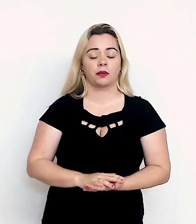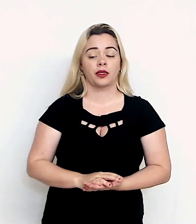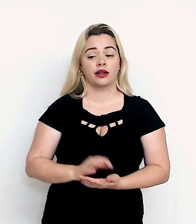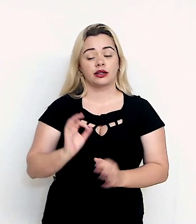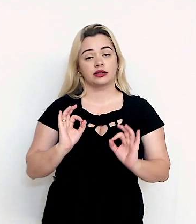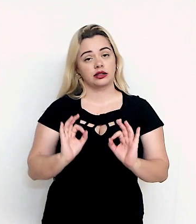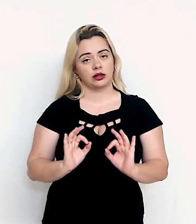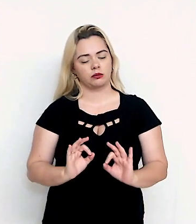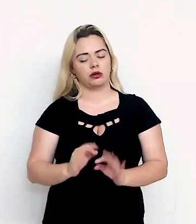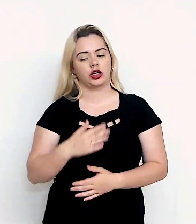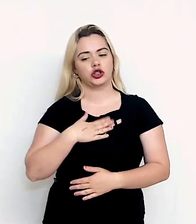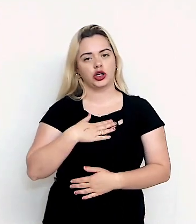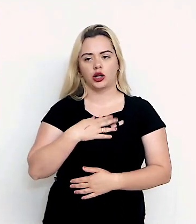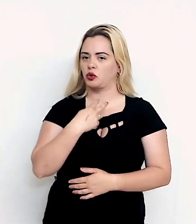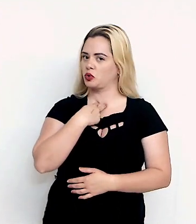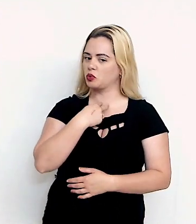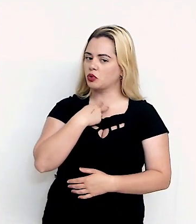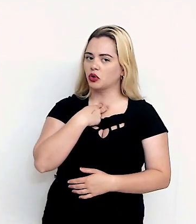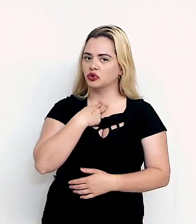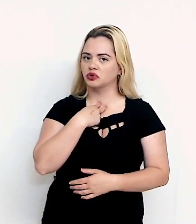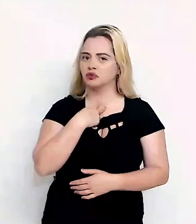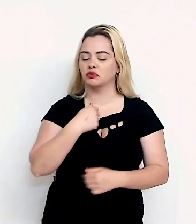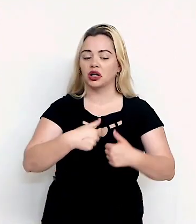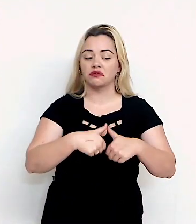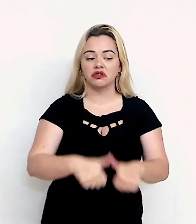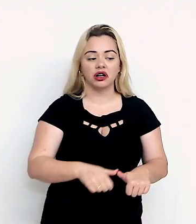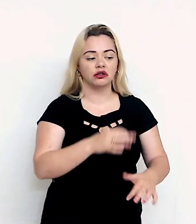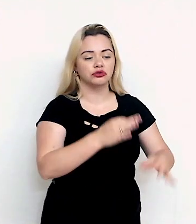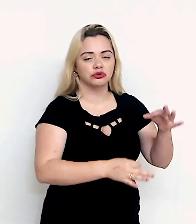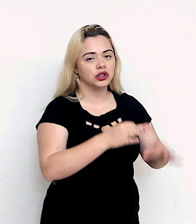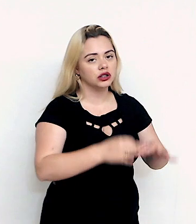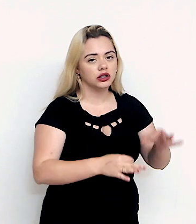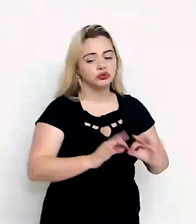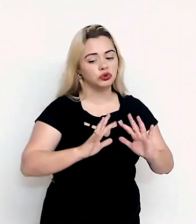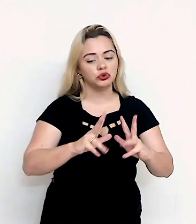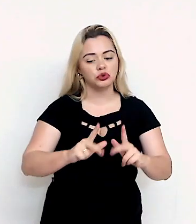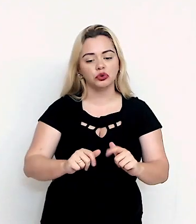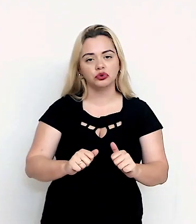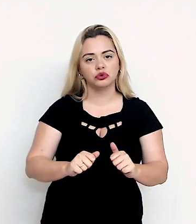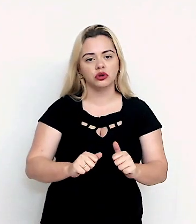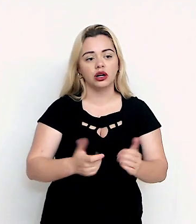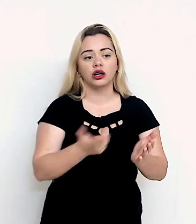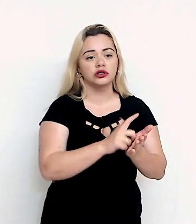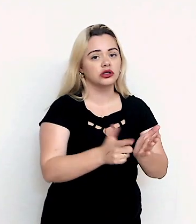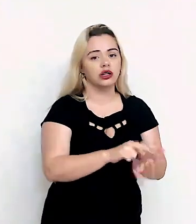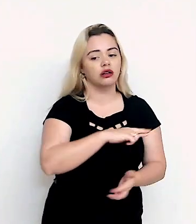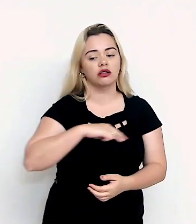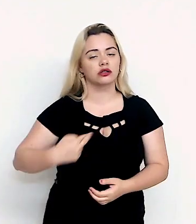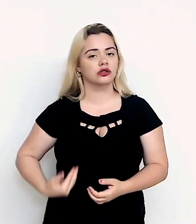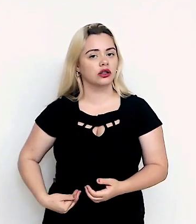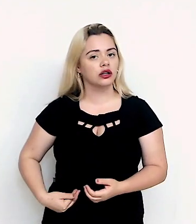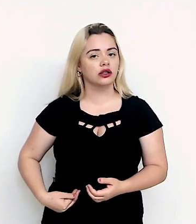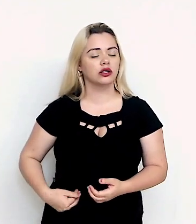certamente não posso eu ficar aqui julgando a relevância dos compromissos chineses ou a